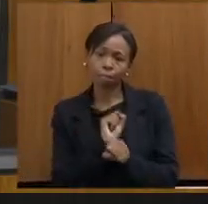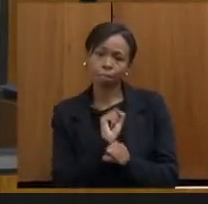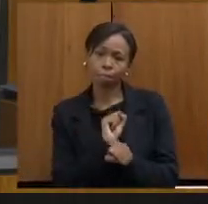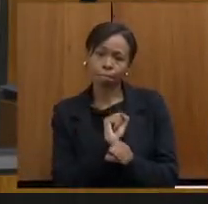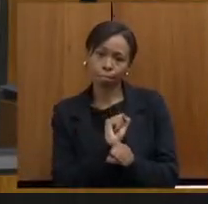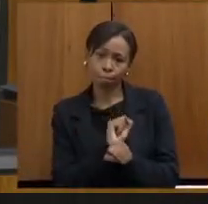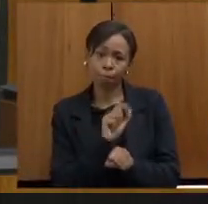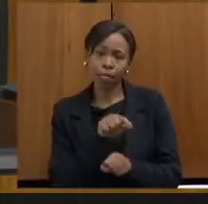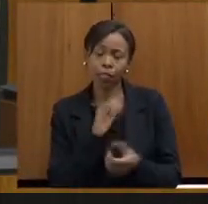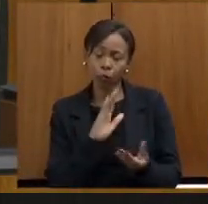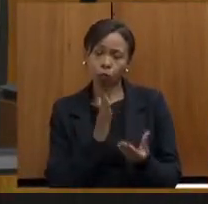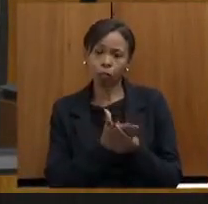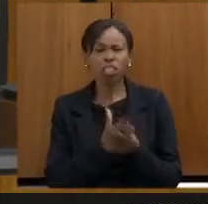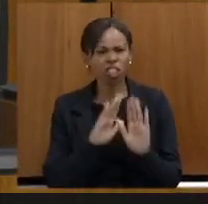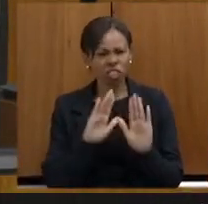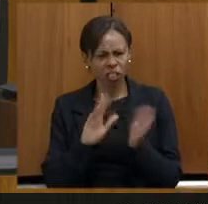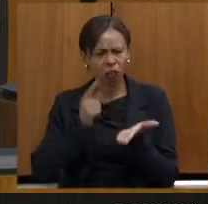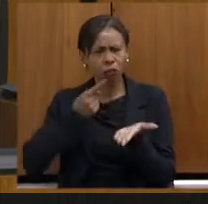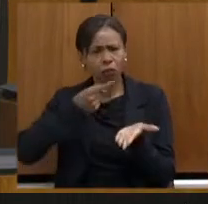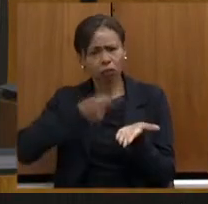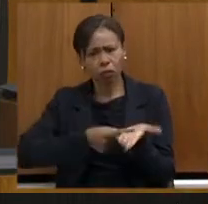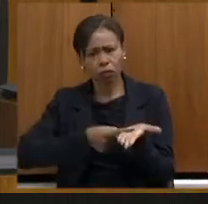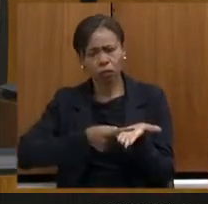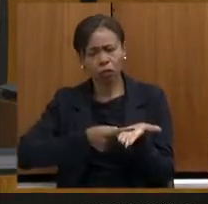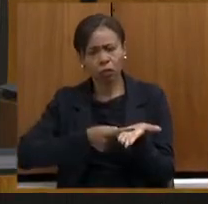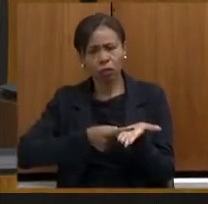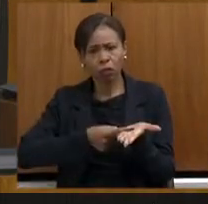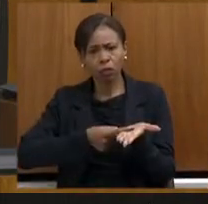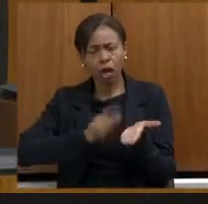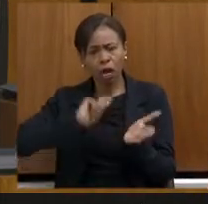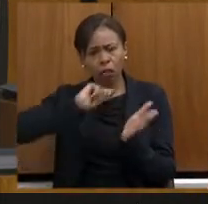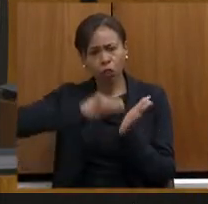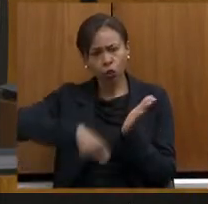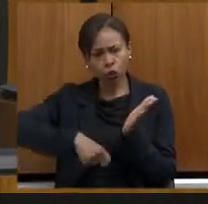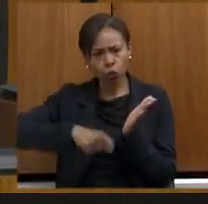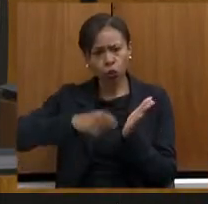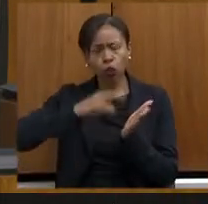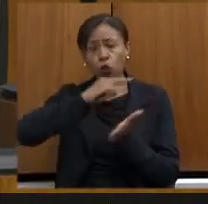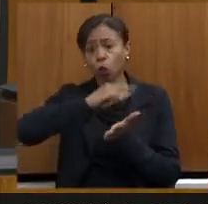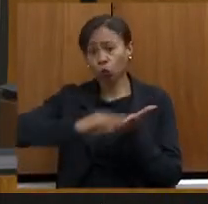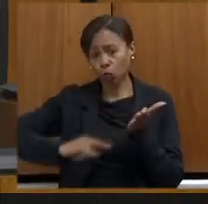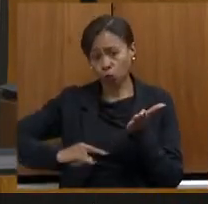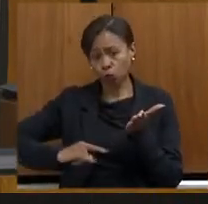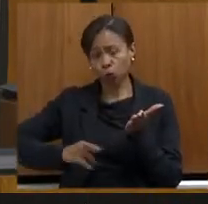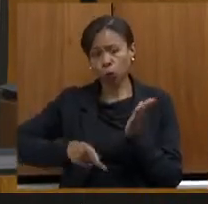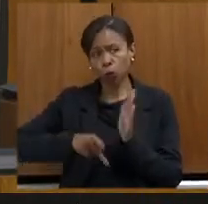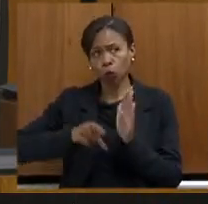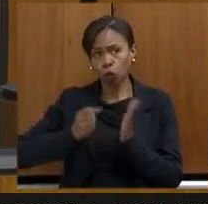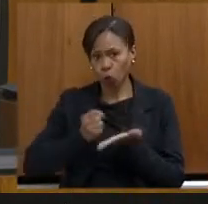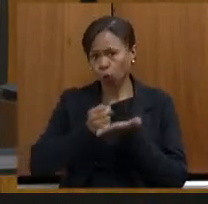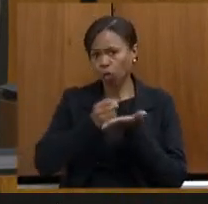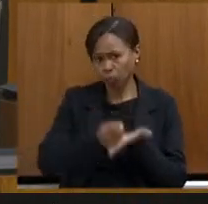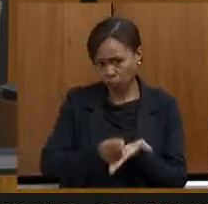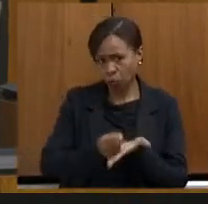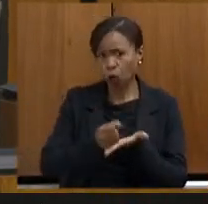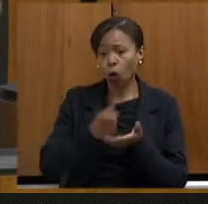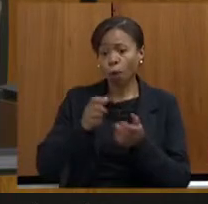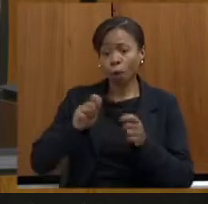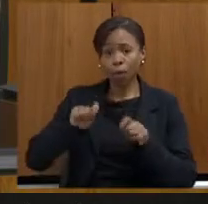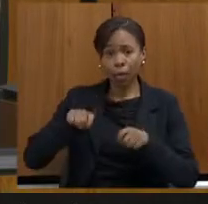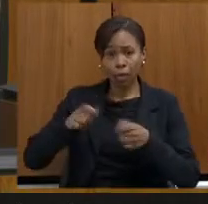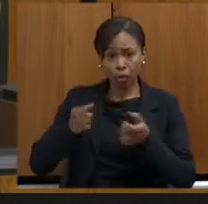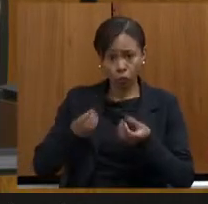e chegou a ser marcada, né, a assinatura do termo de cooperação para a doação, e foi